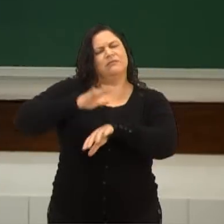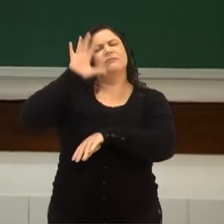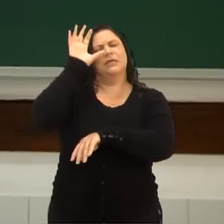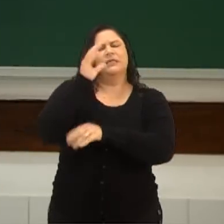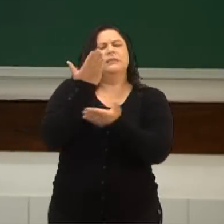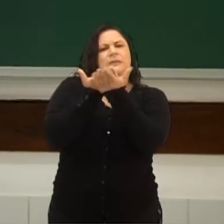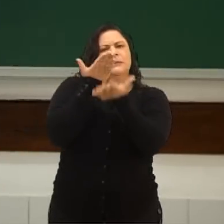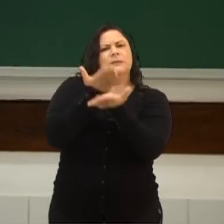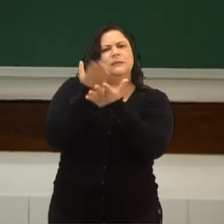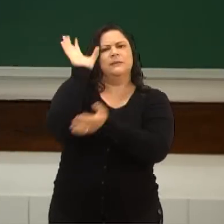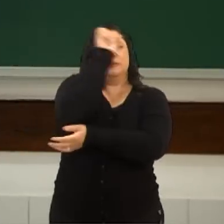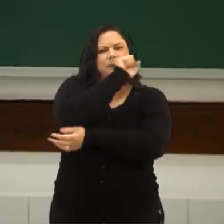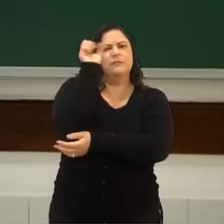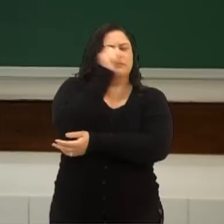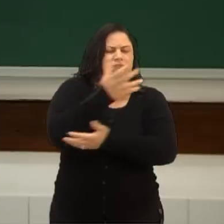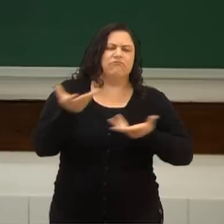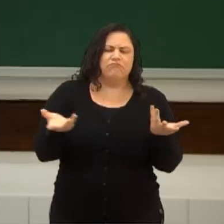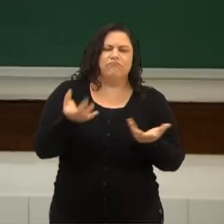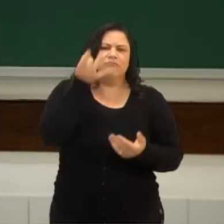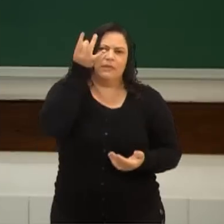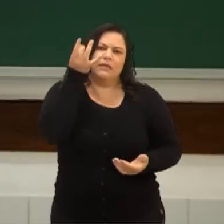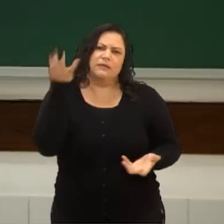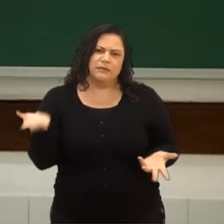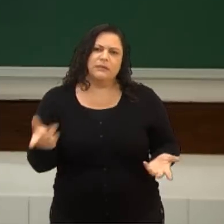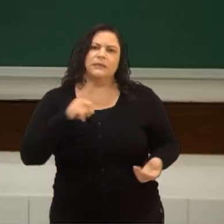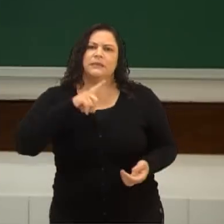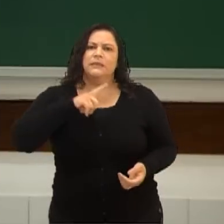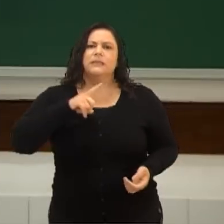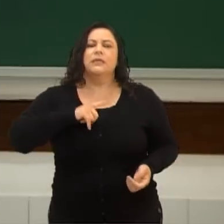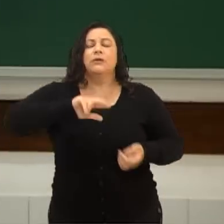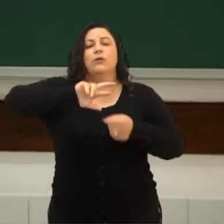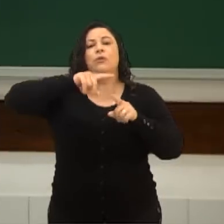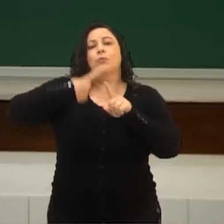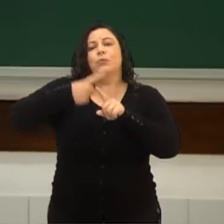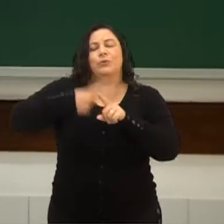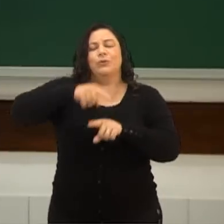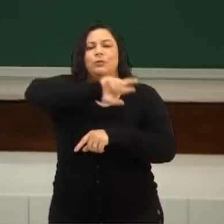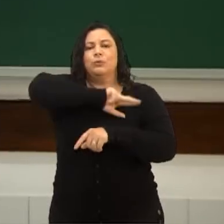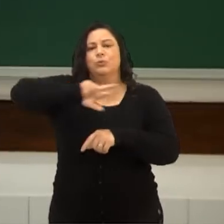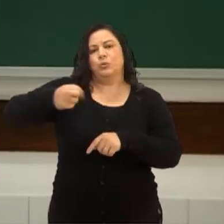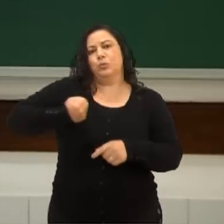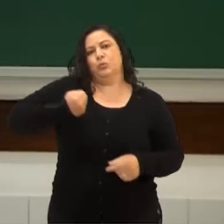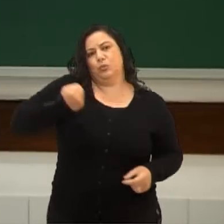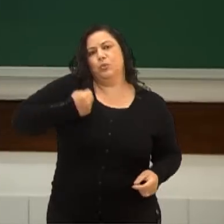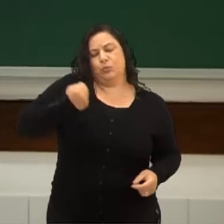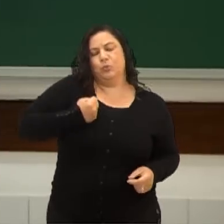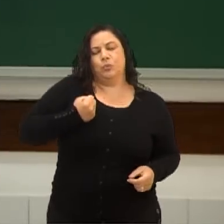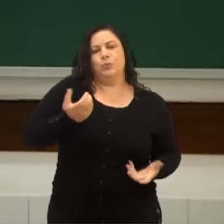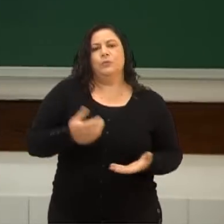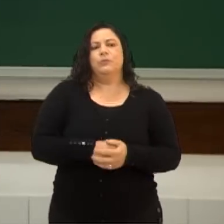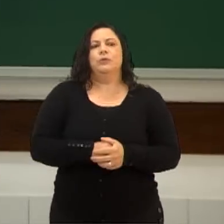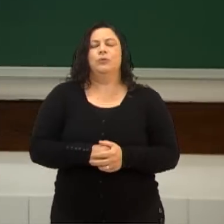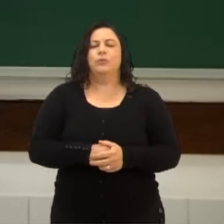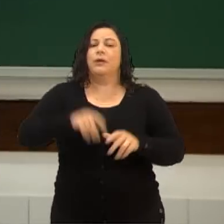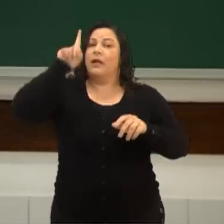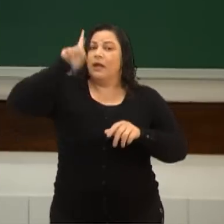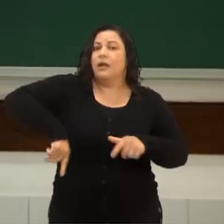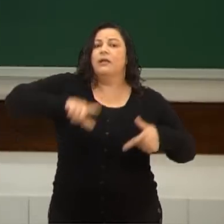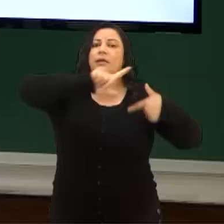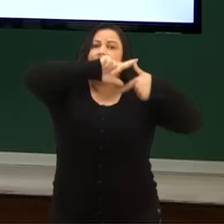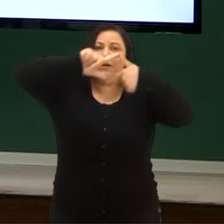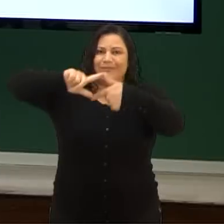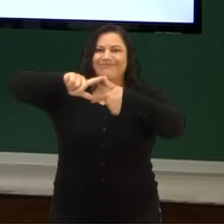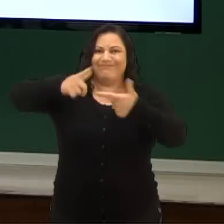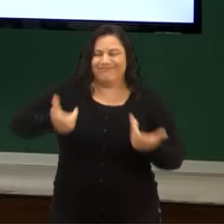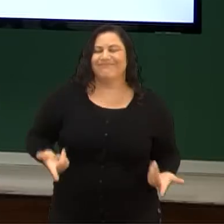Porque os números, quando você monta um sistema, vocês devem ter ouvido falar, na maioria das vezes é um sistema quadrado. Ou melhor, a